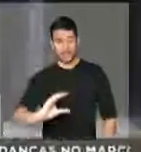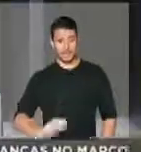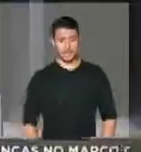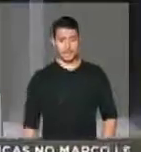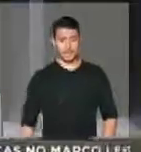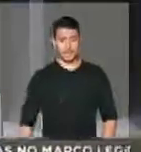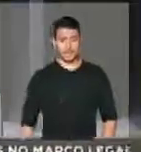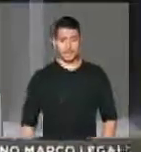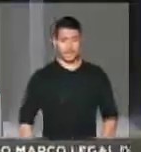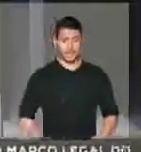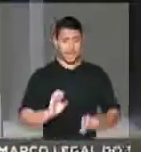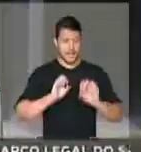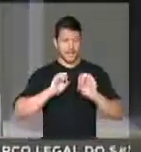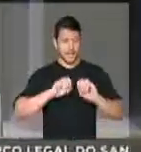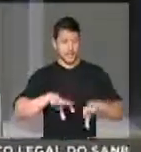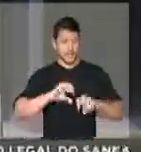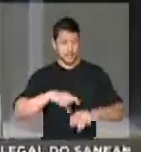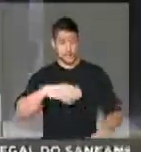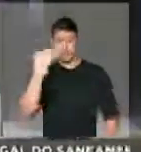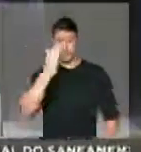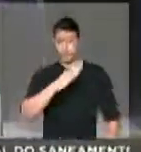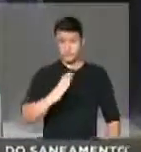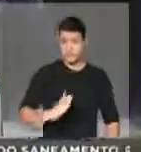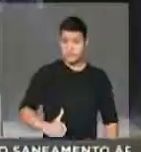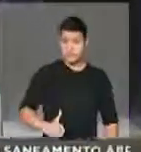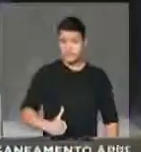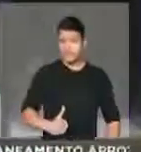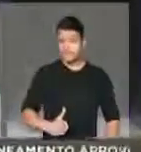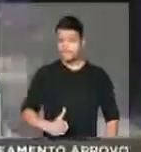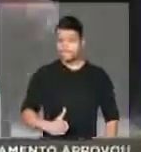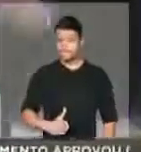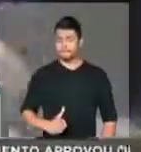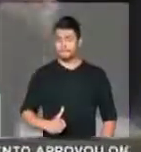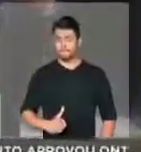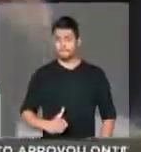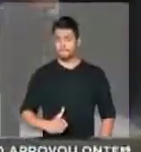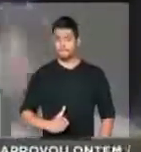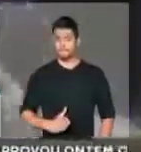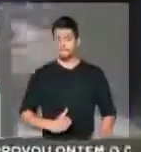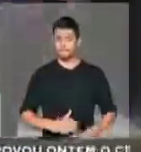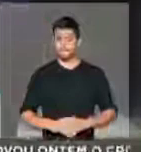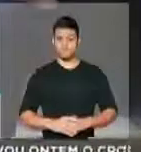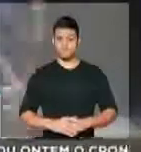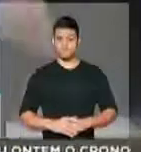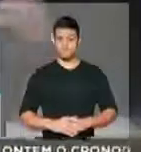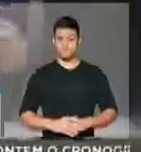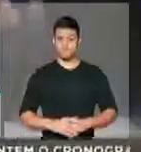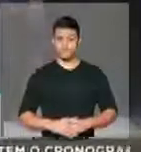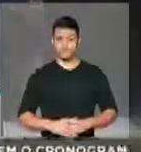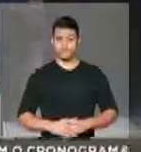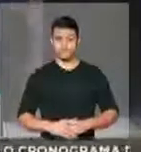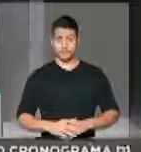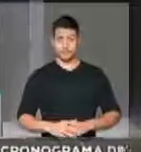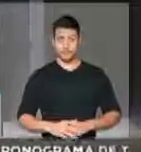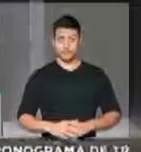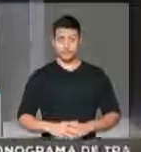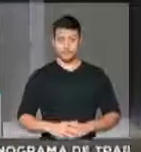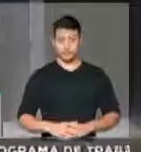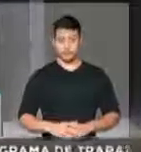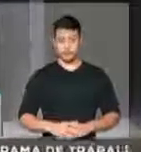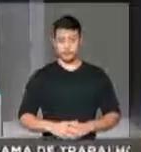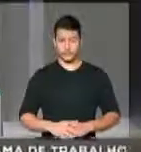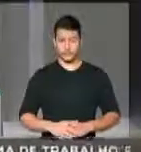emperrados. A educação brasileira, do ponto de vista do governo federal, do ponto de vista